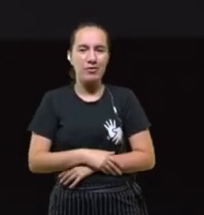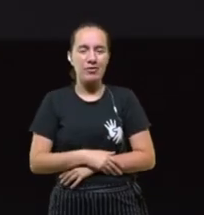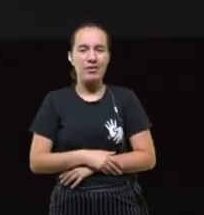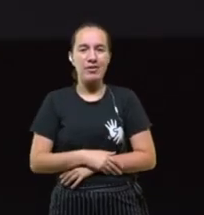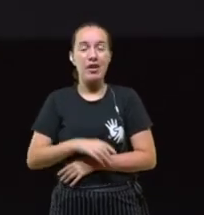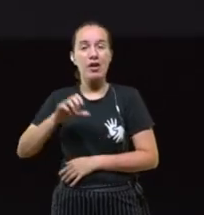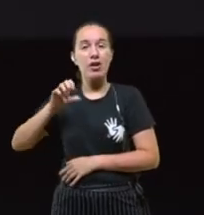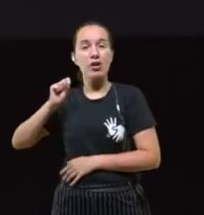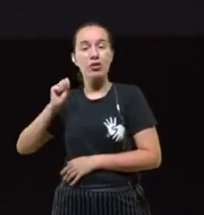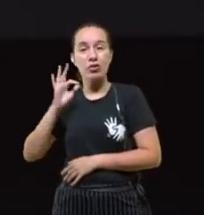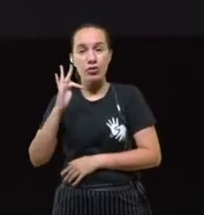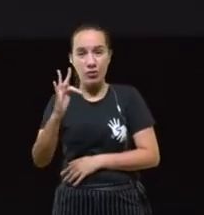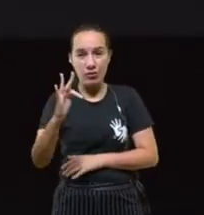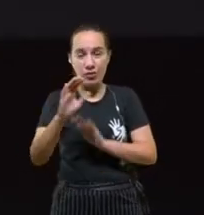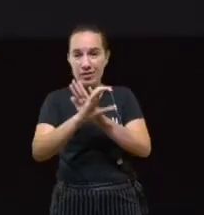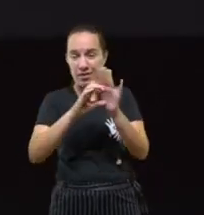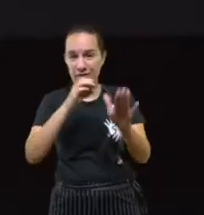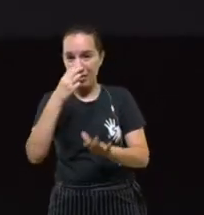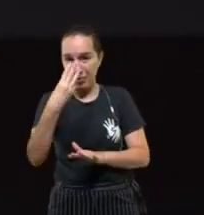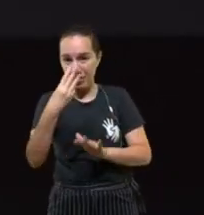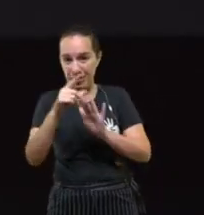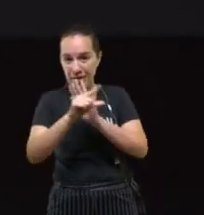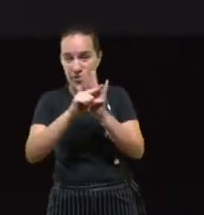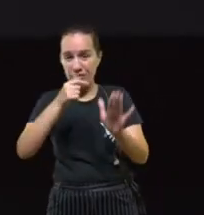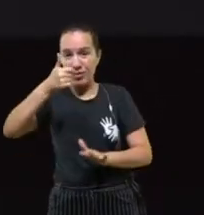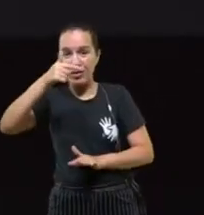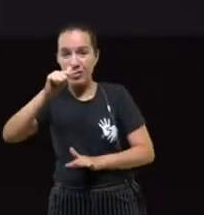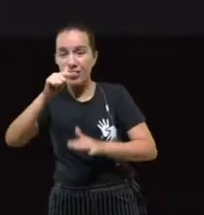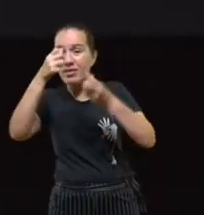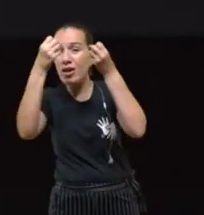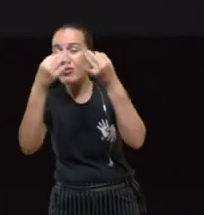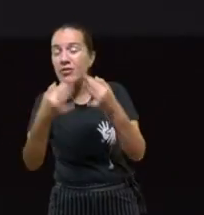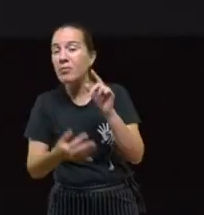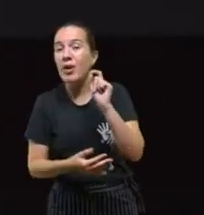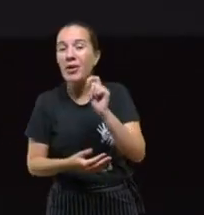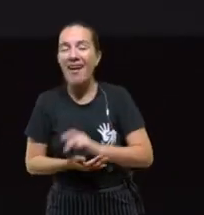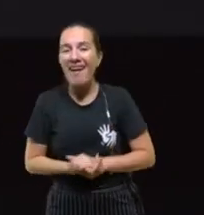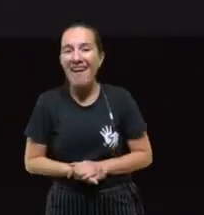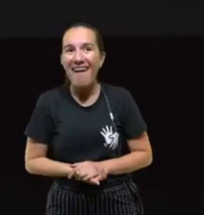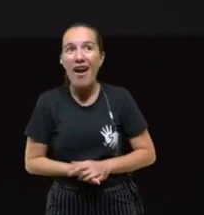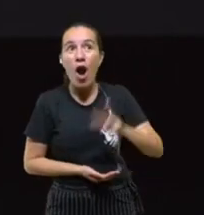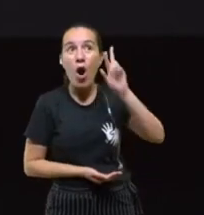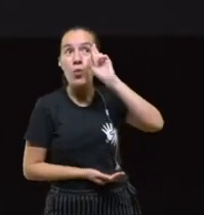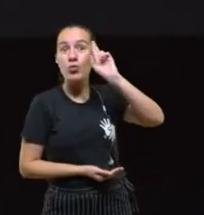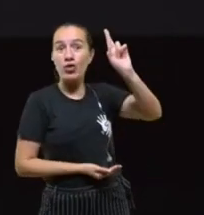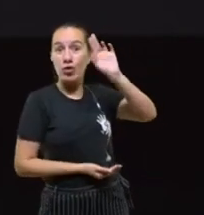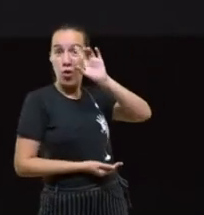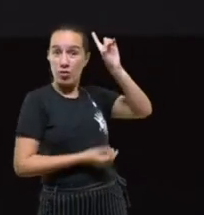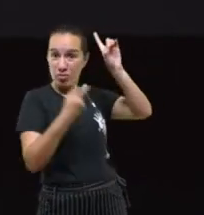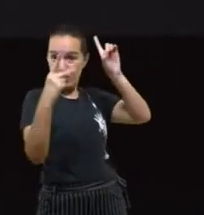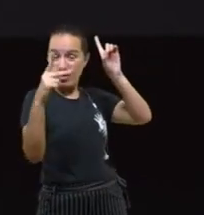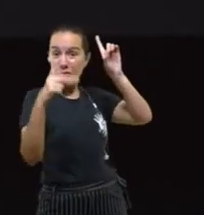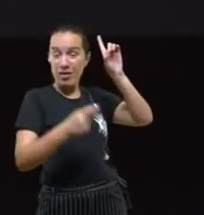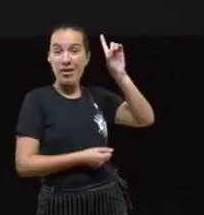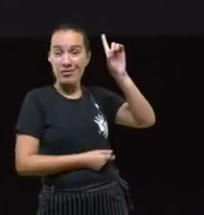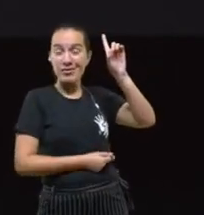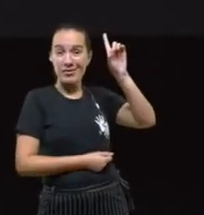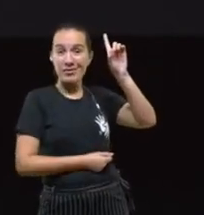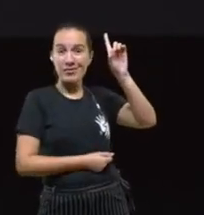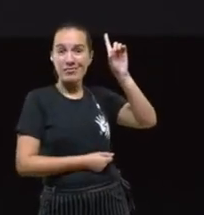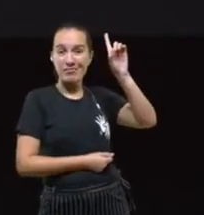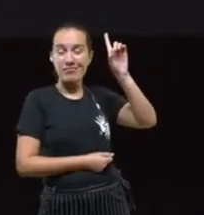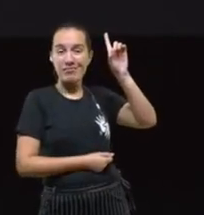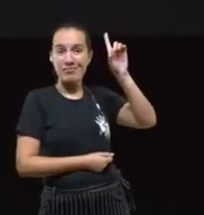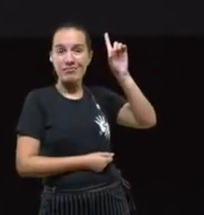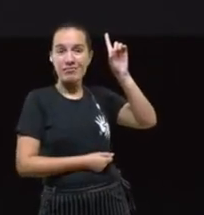Sofonias capítulo 3:17. O Senhor, o seu Deus, está em